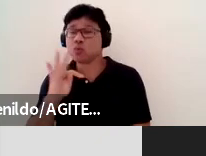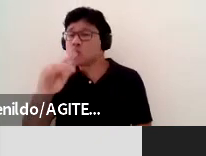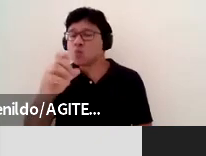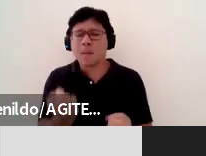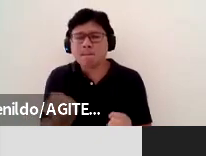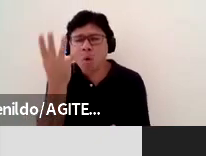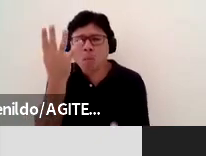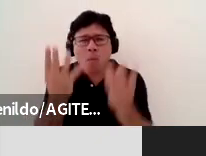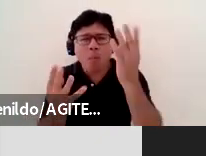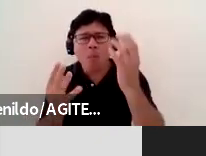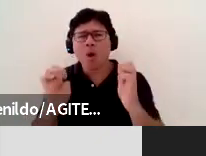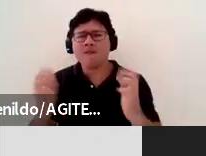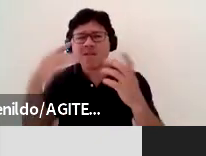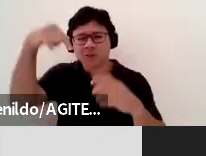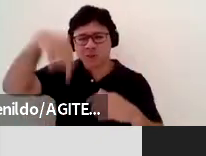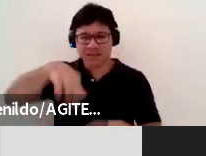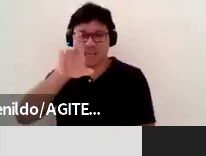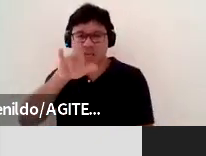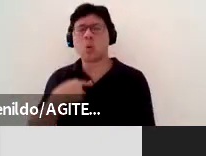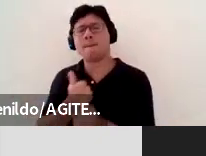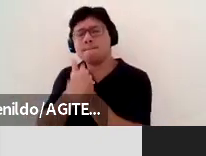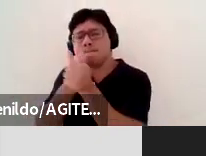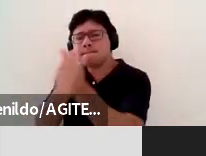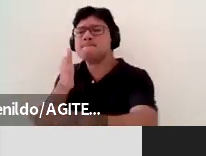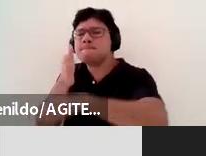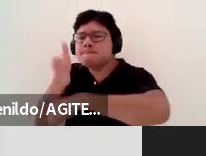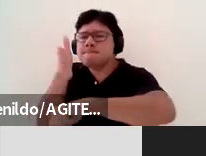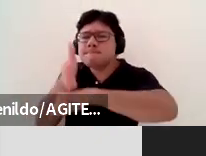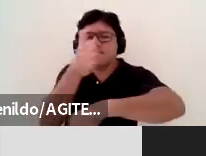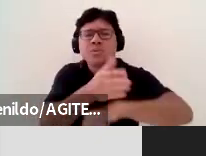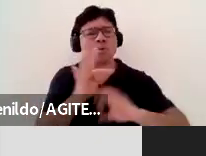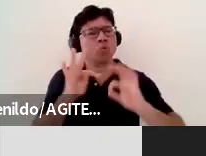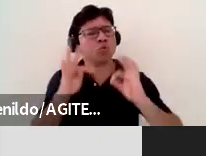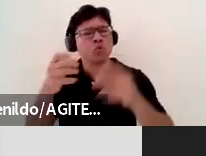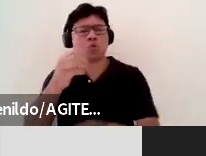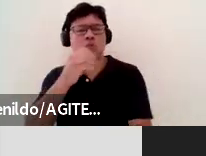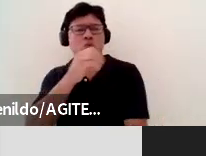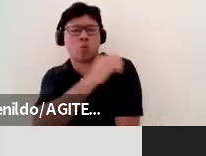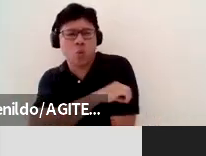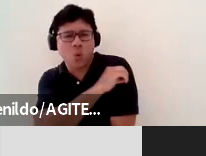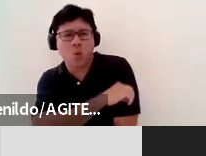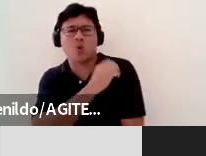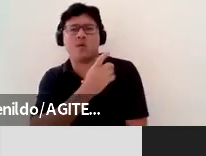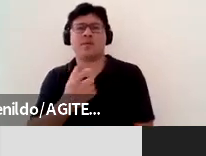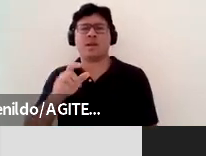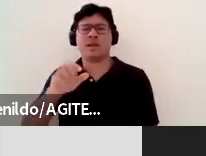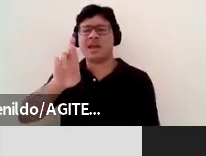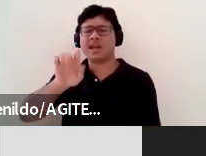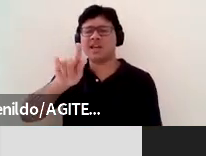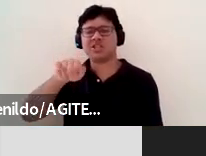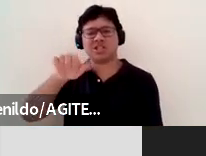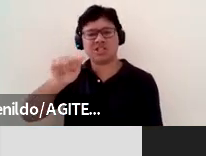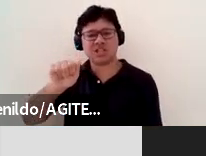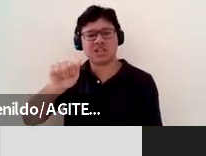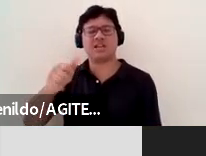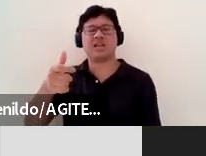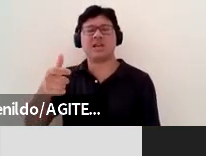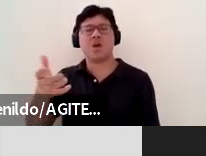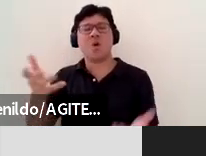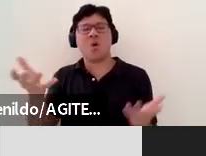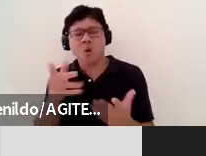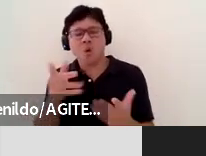gente ia atrás. Então, a gente fez todas as oficinas de tradução da Regina Lira, na PUC, os eventos que o Paulo Henrique de